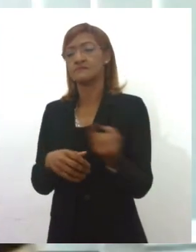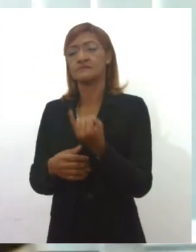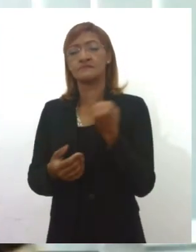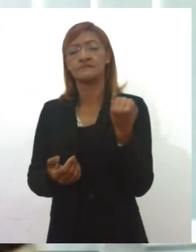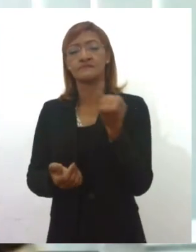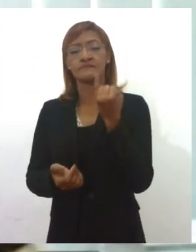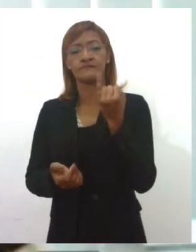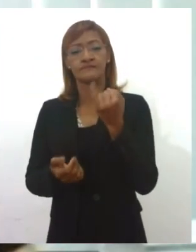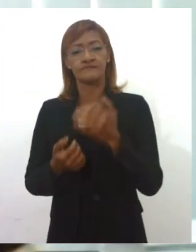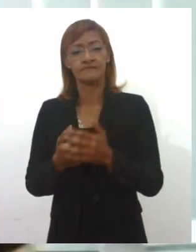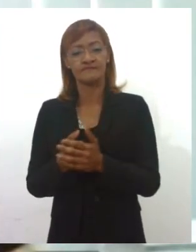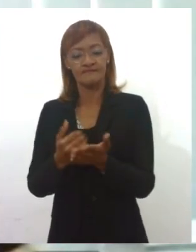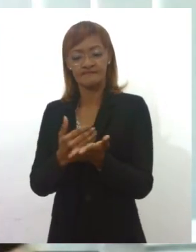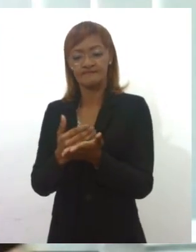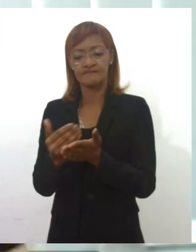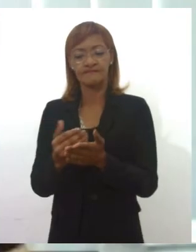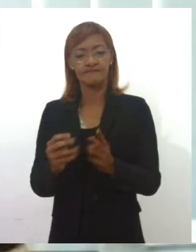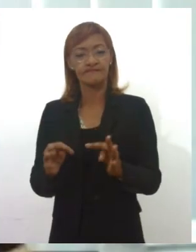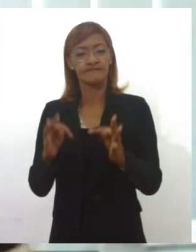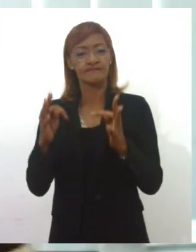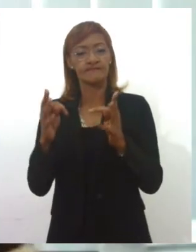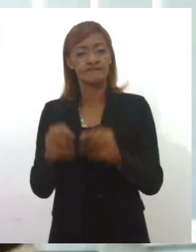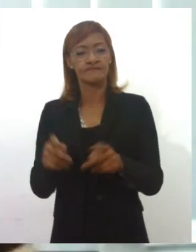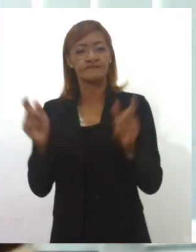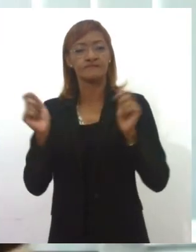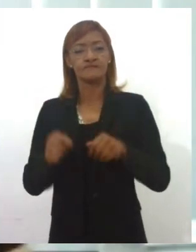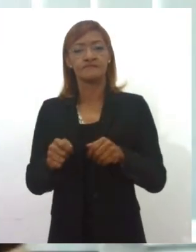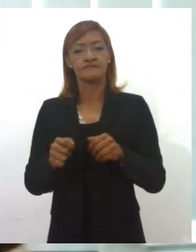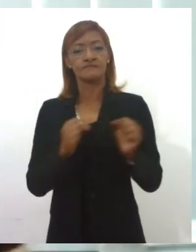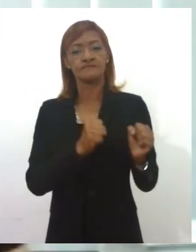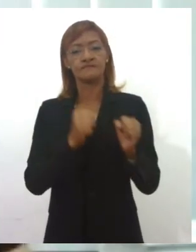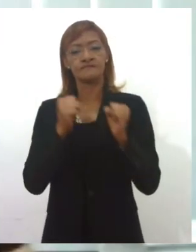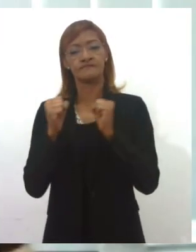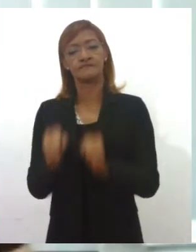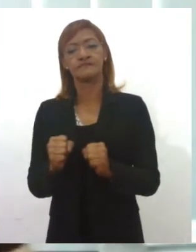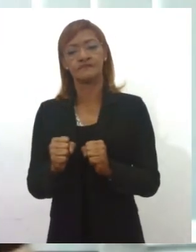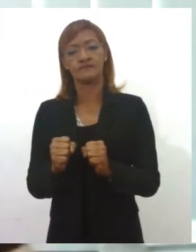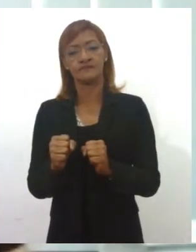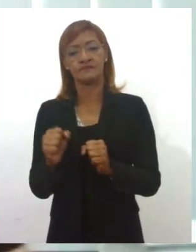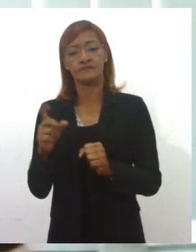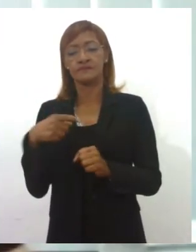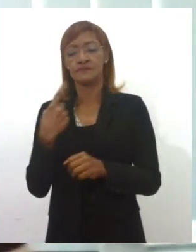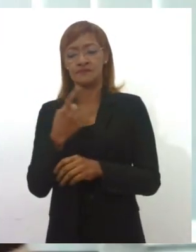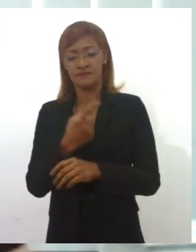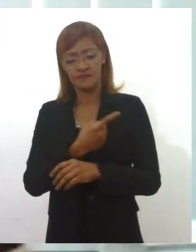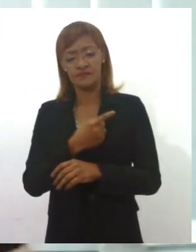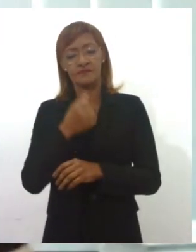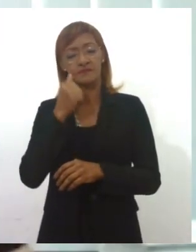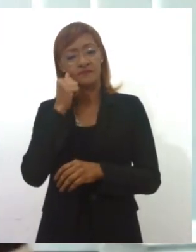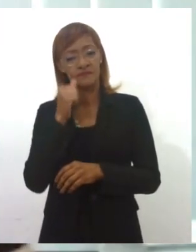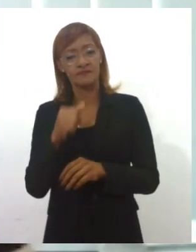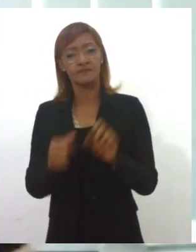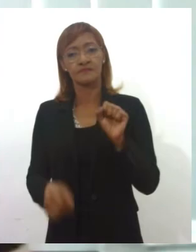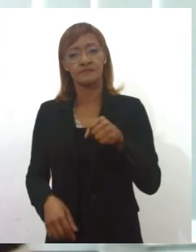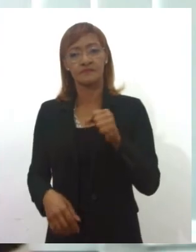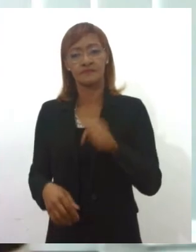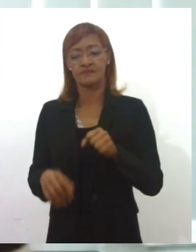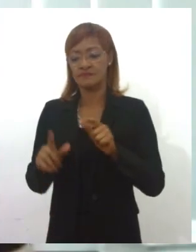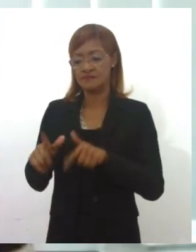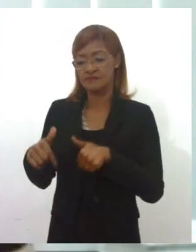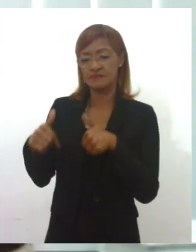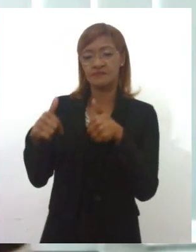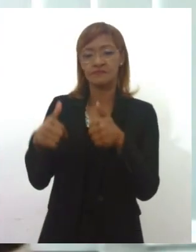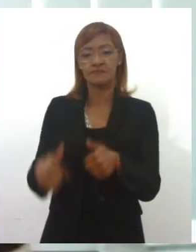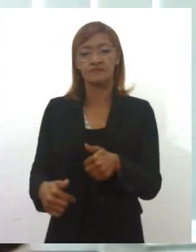o pontapé de tudo para que a gente começasse tem o poder amento nosso ordenamento das mulheres faz parte da luta das mulheres